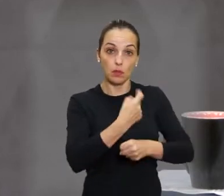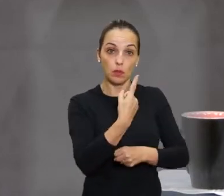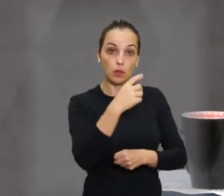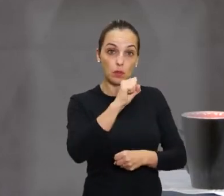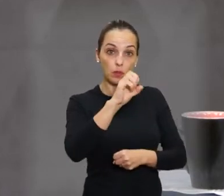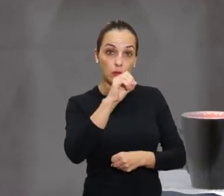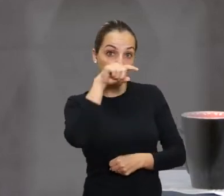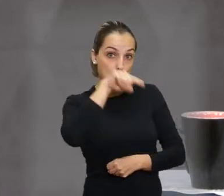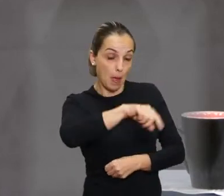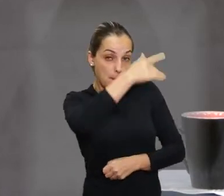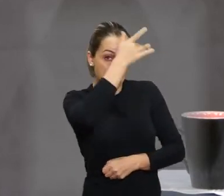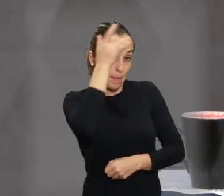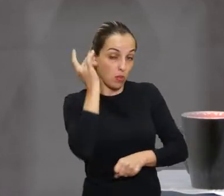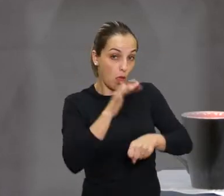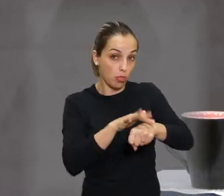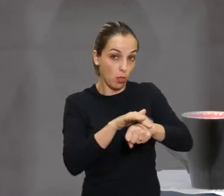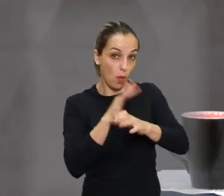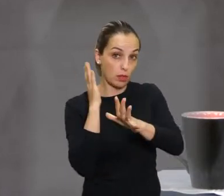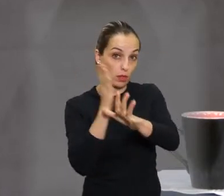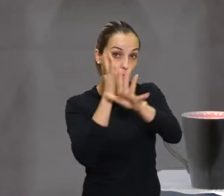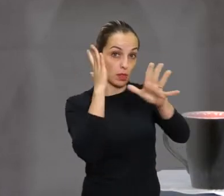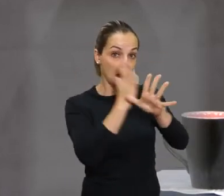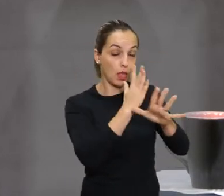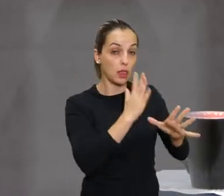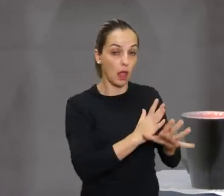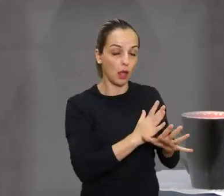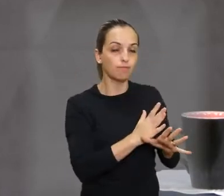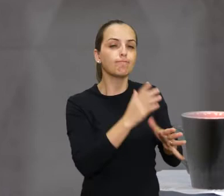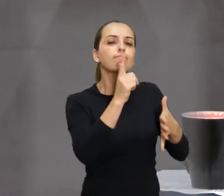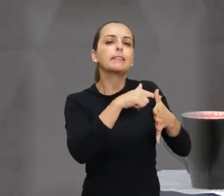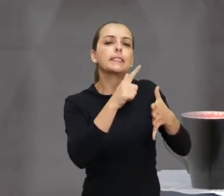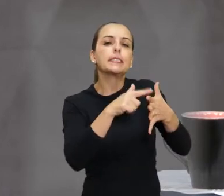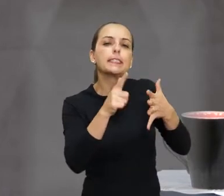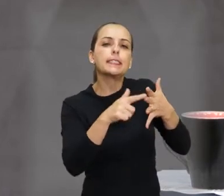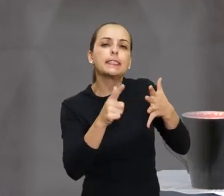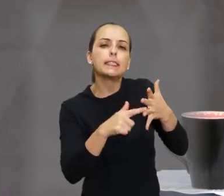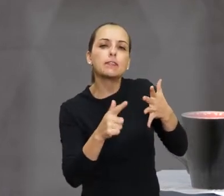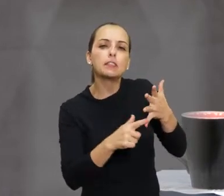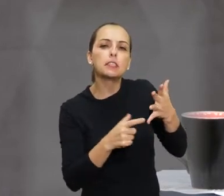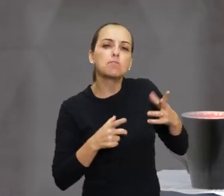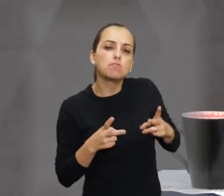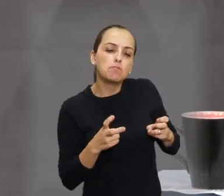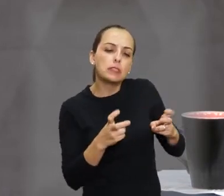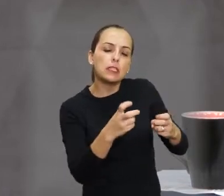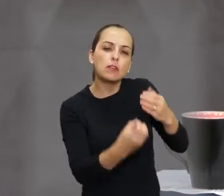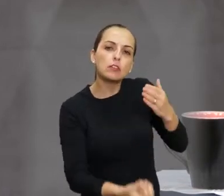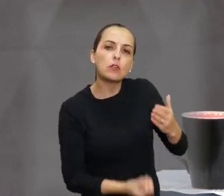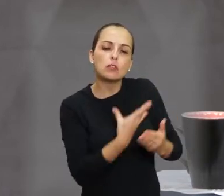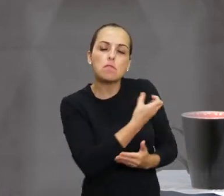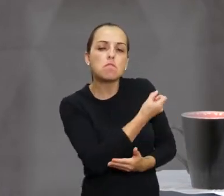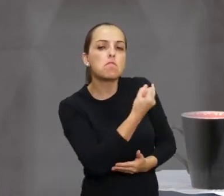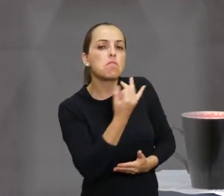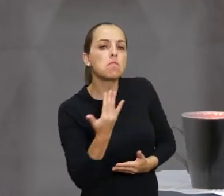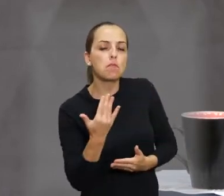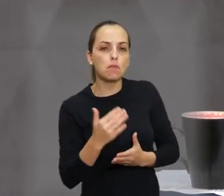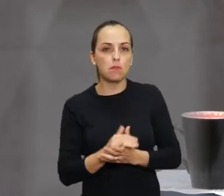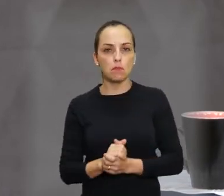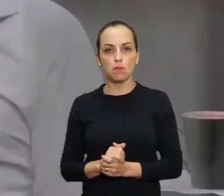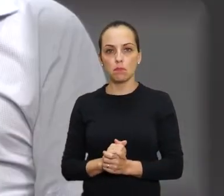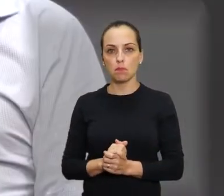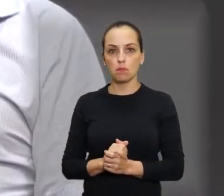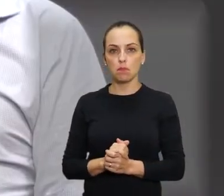São cerca de 180 mil novos casos a cada ano. Quais outros fatores podem contribuir para essa